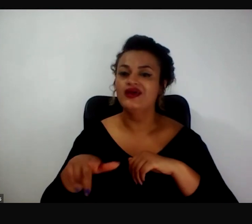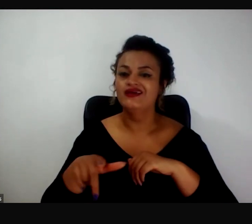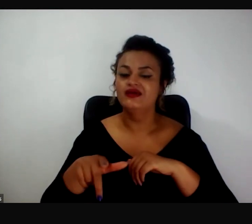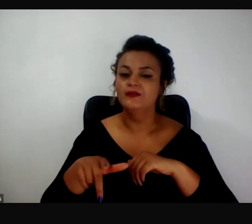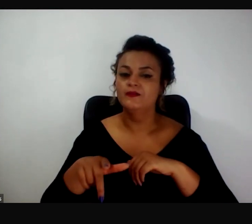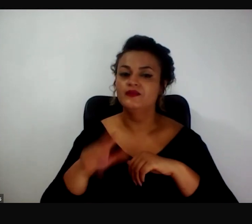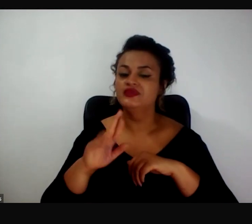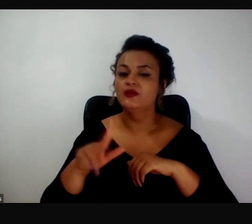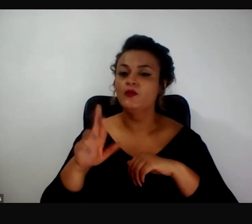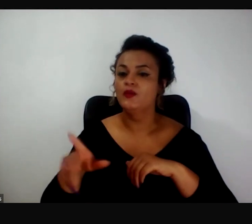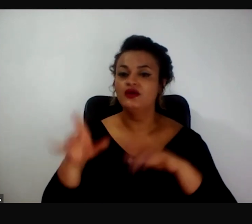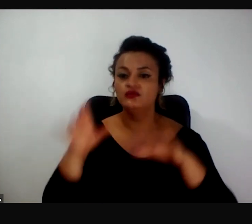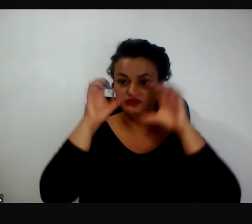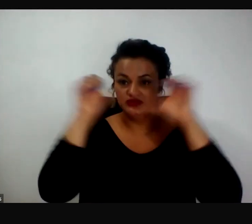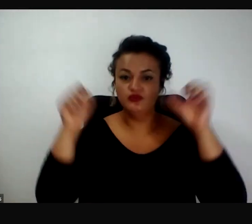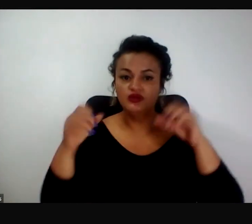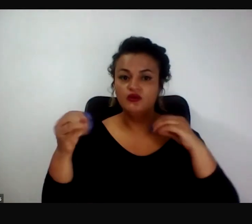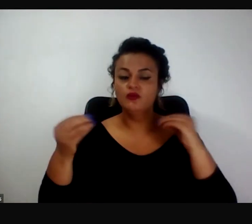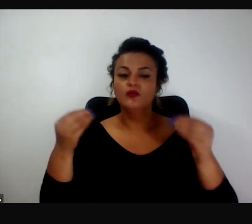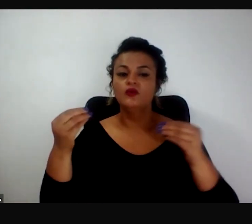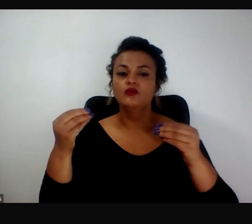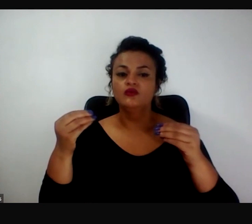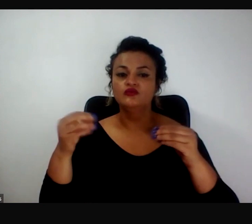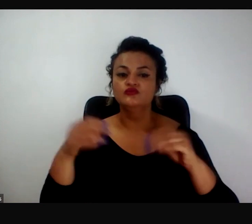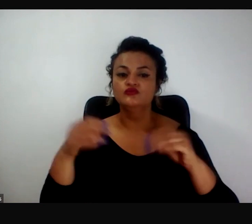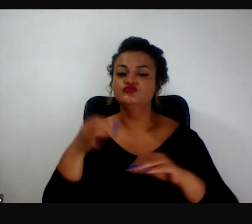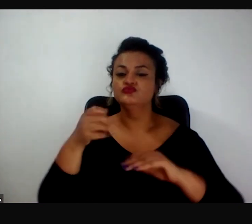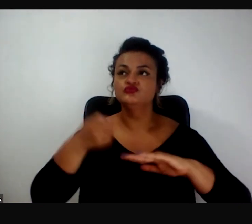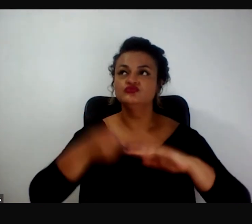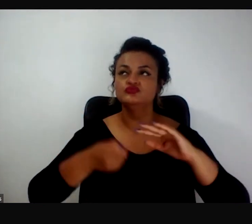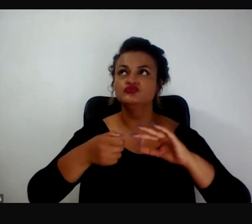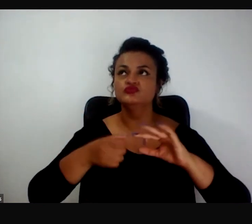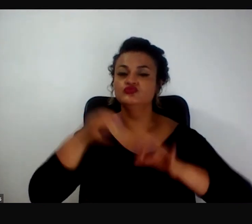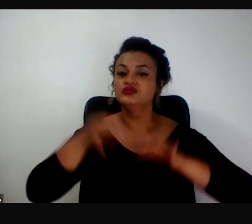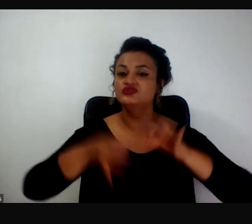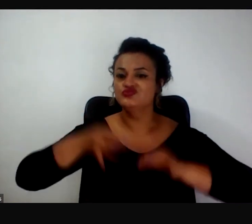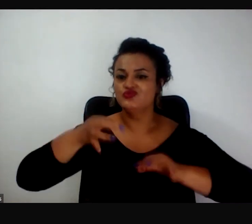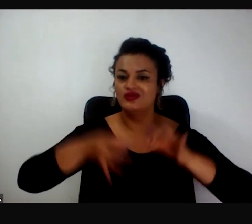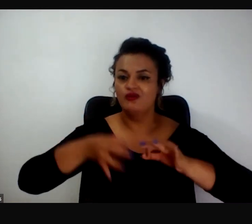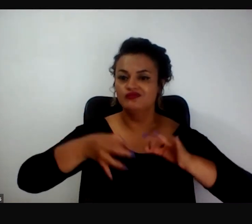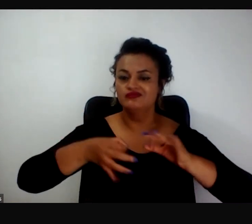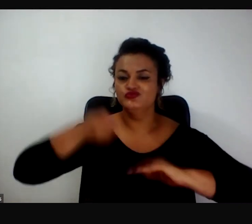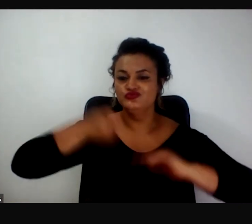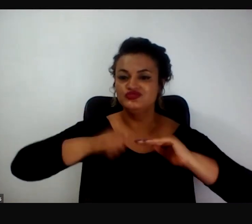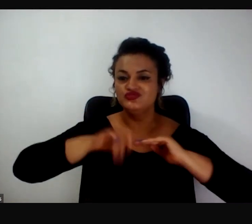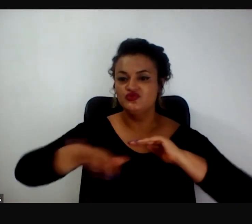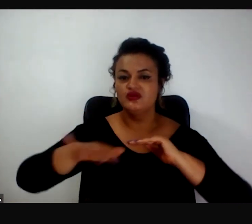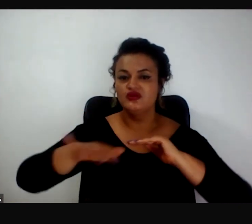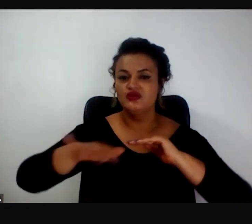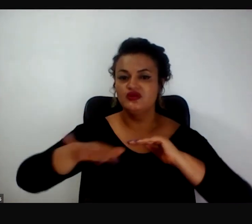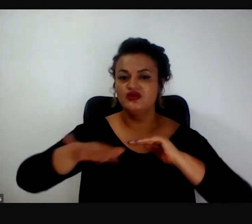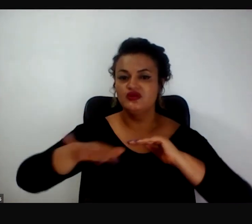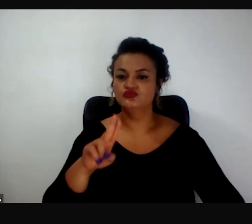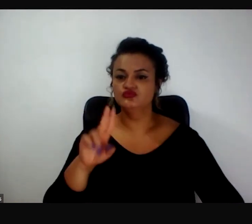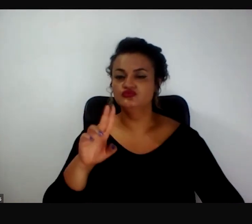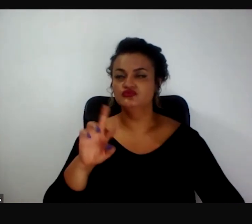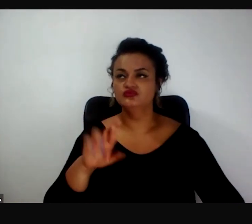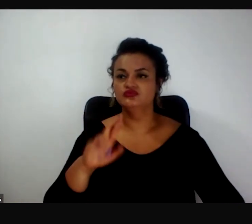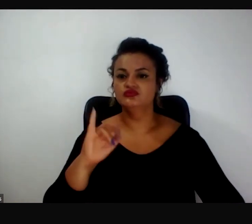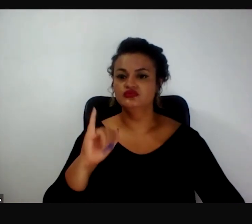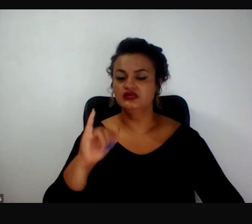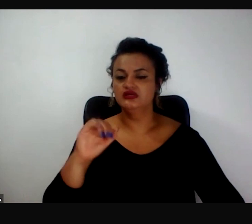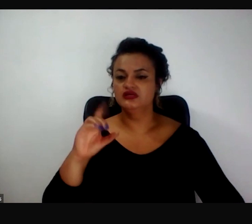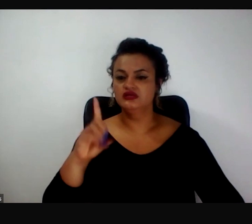um tribunal, um órgão jurisdicional com funções jurisdicionais, mas um